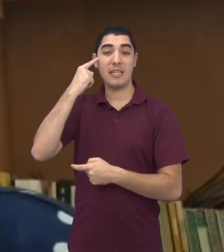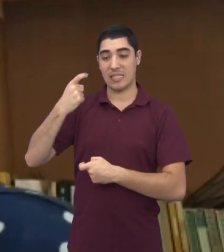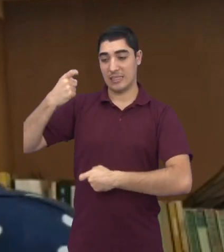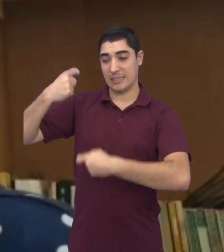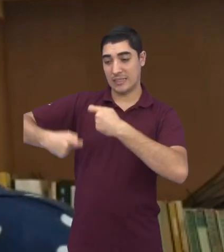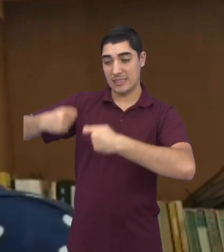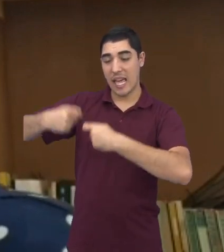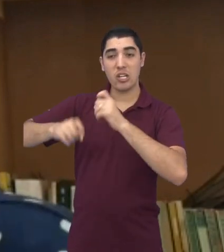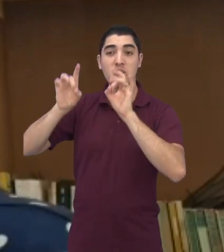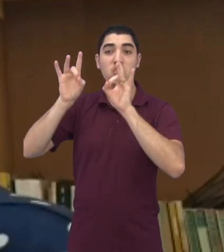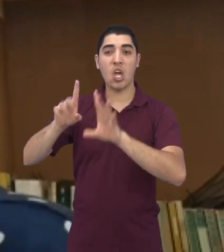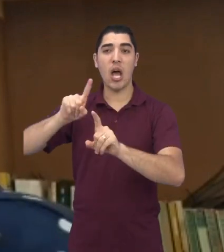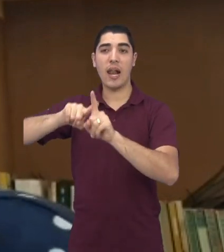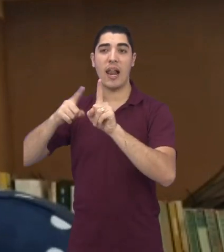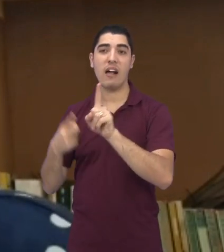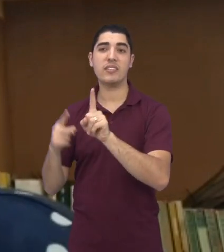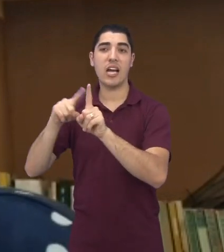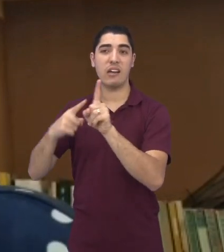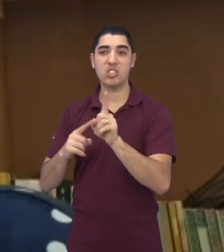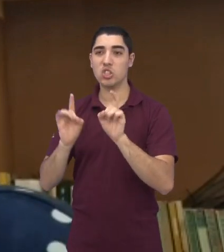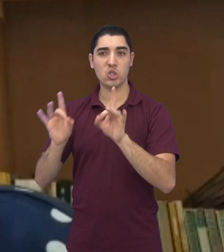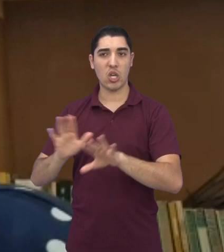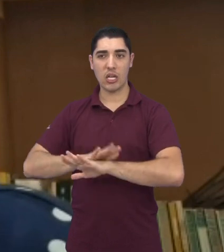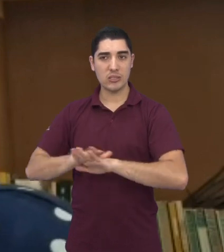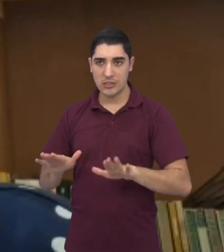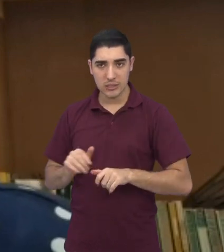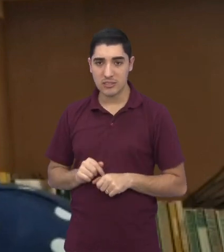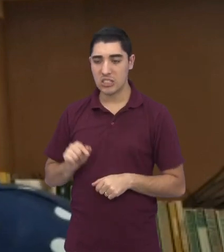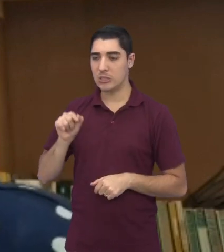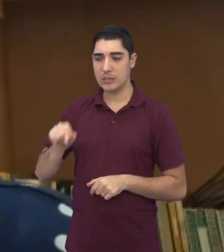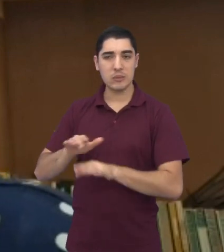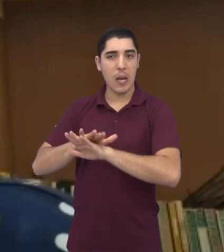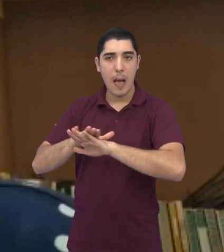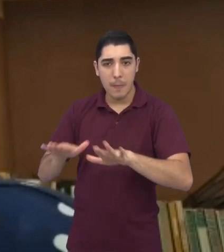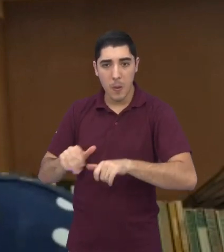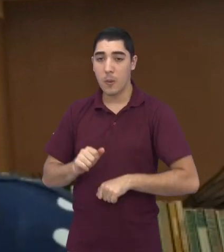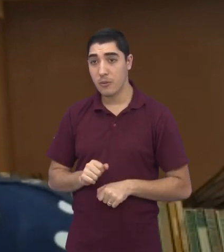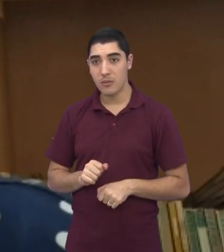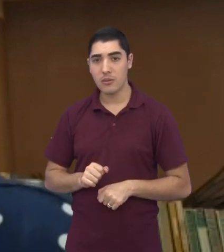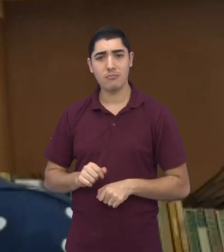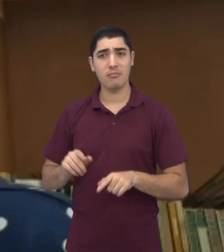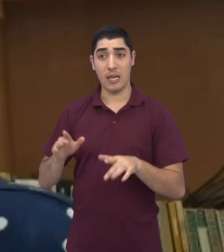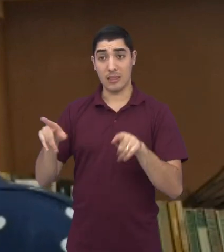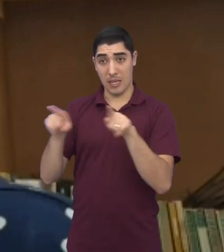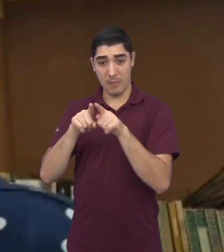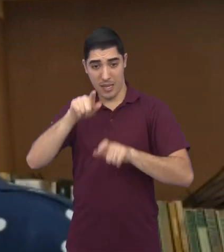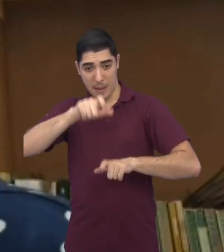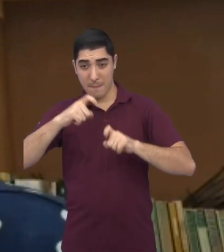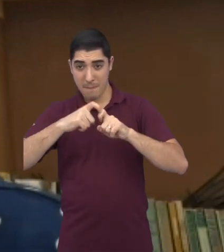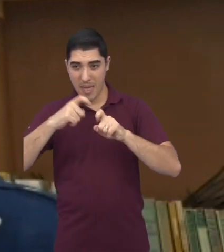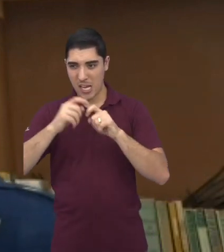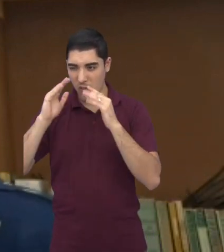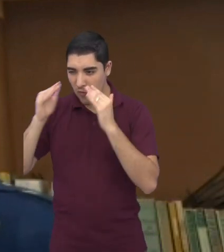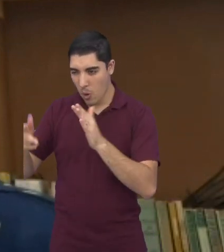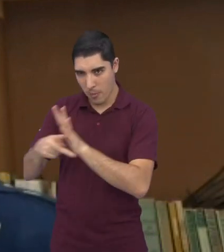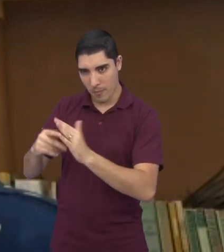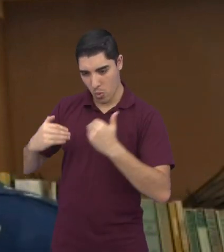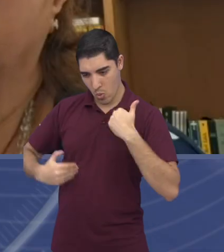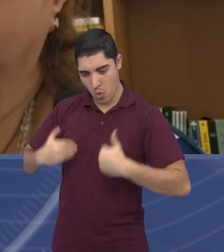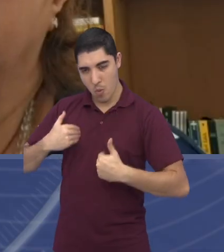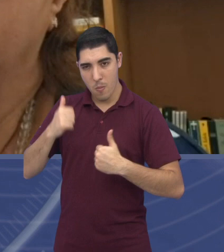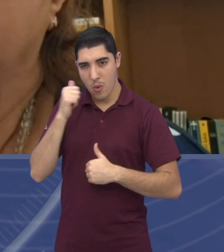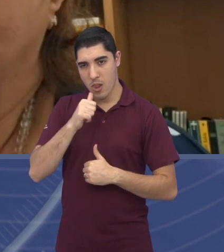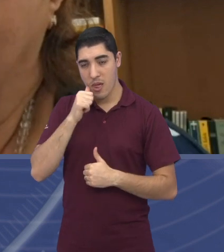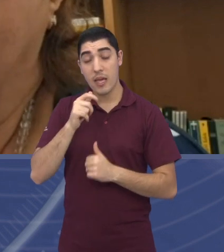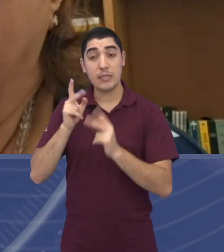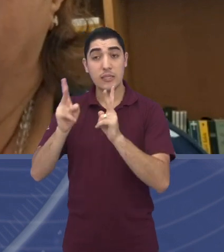sexo tem função, é a reprodução e acabou, né? Até a prática médica toda voltada para o corpo da mulher está muito